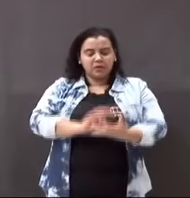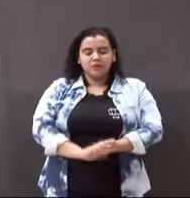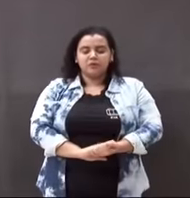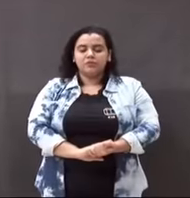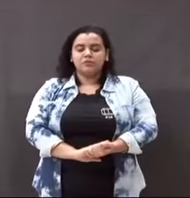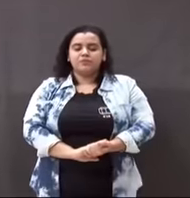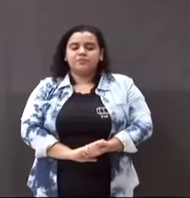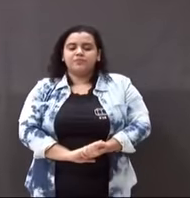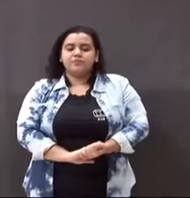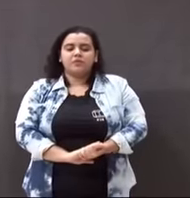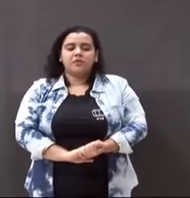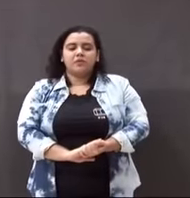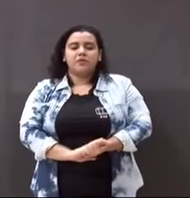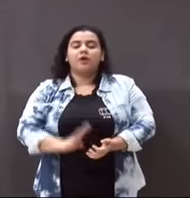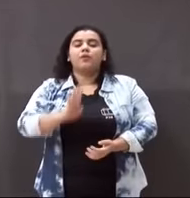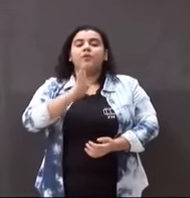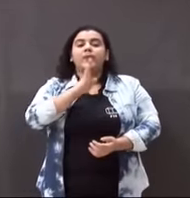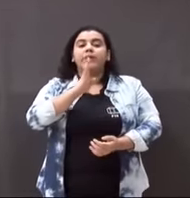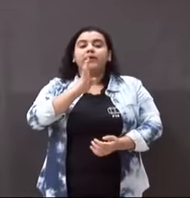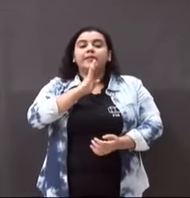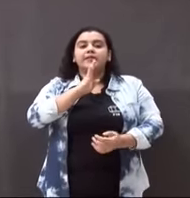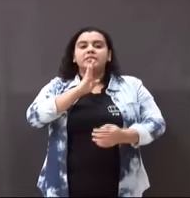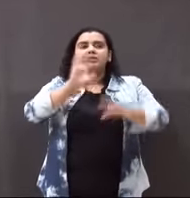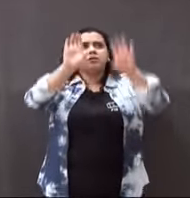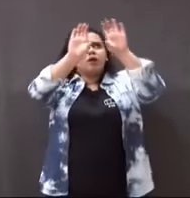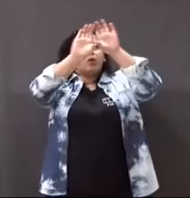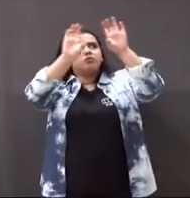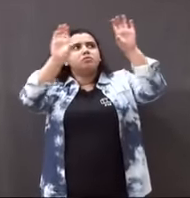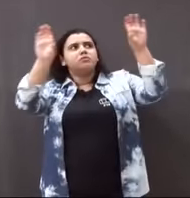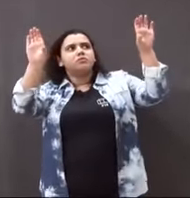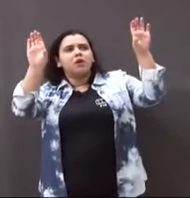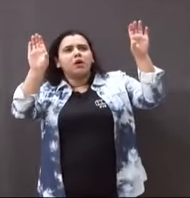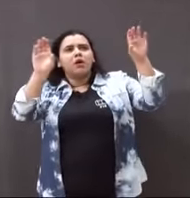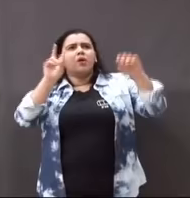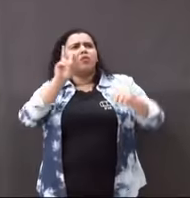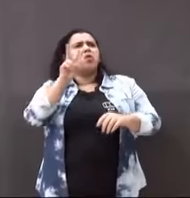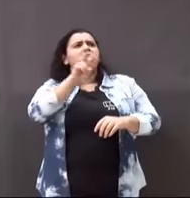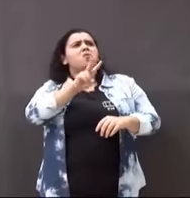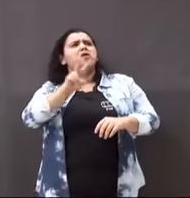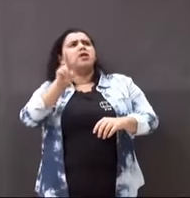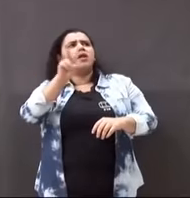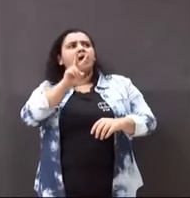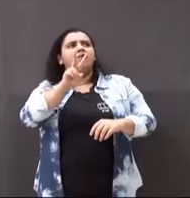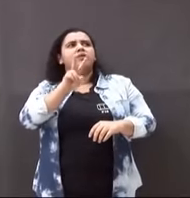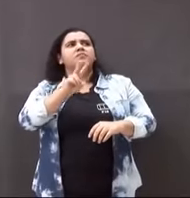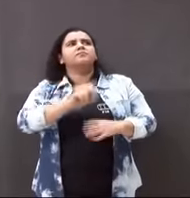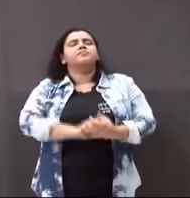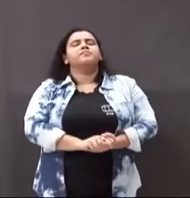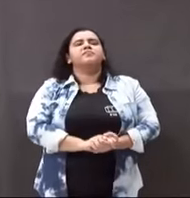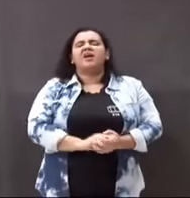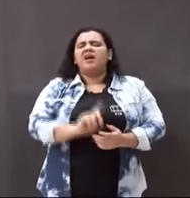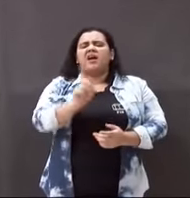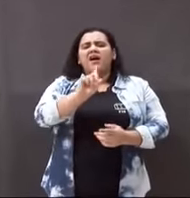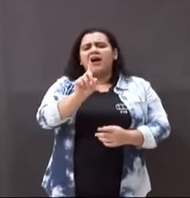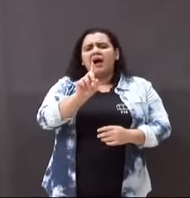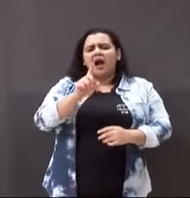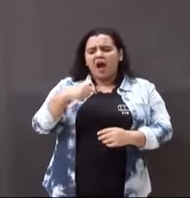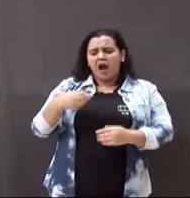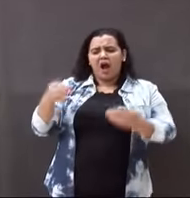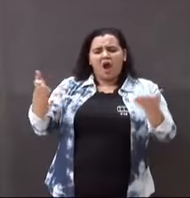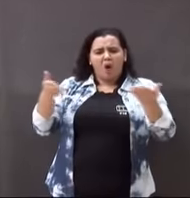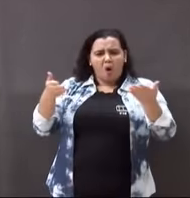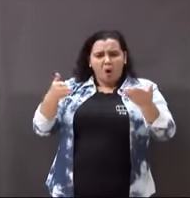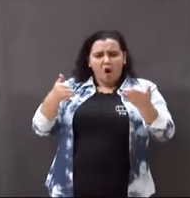meteorologia e sabia quando o mar estava para peixe. Tinha noite que o Pedro olhava e dizia assim: gente, nem vamos sair daqui